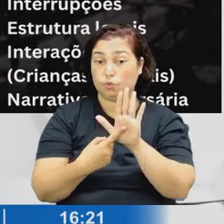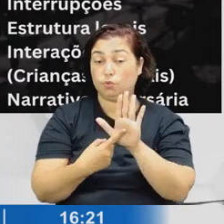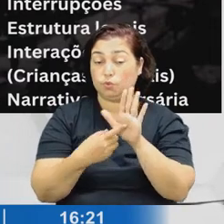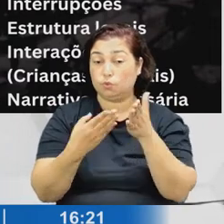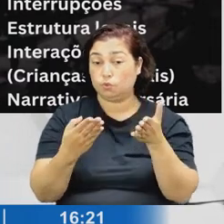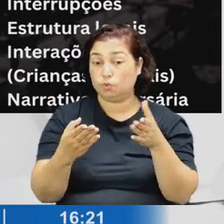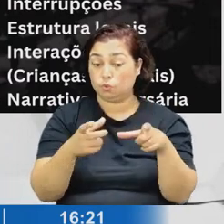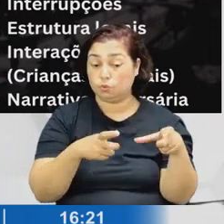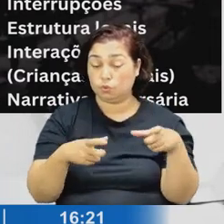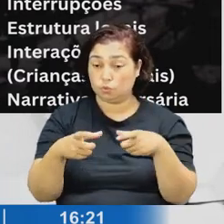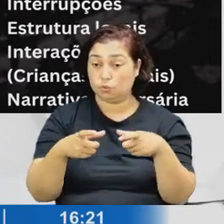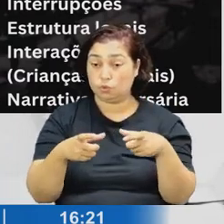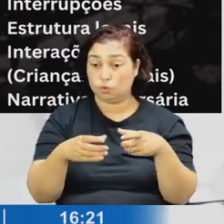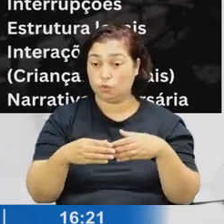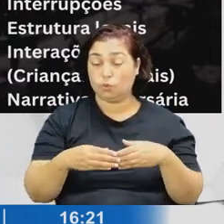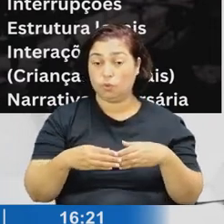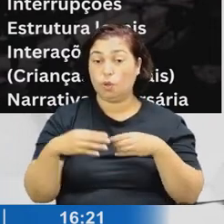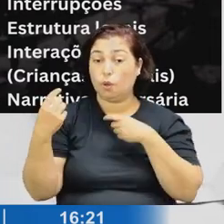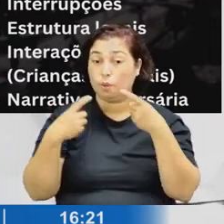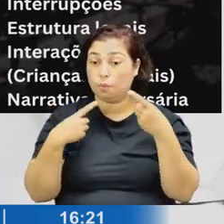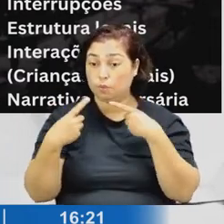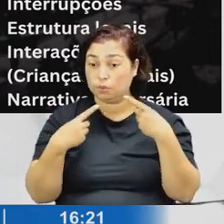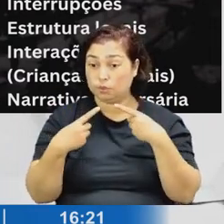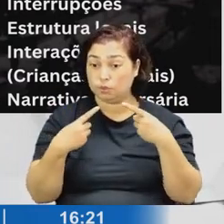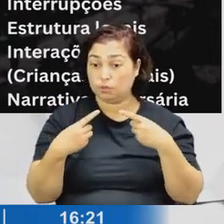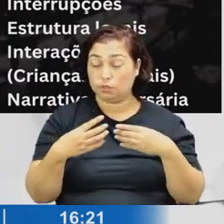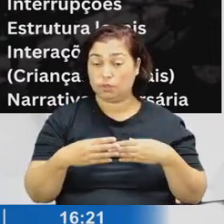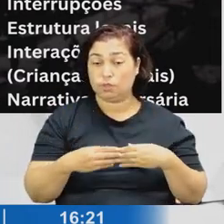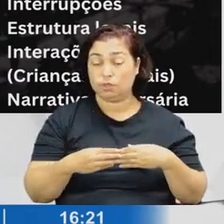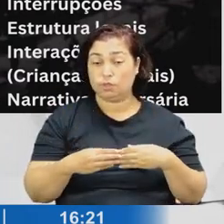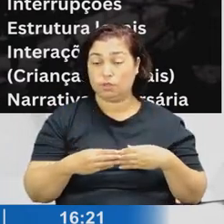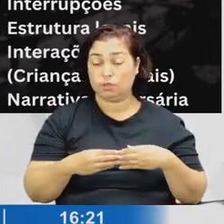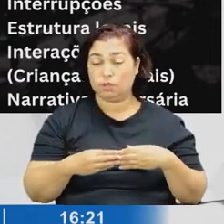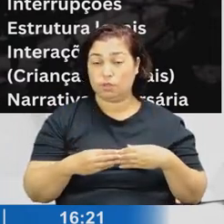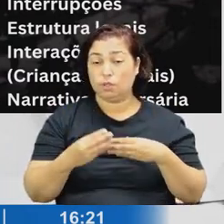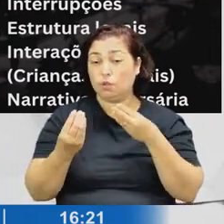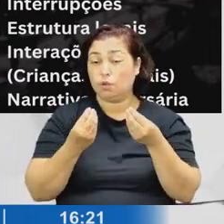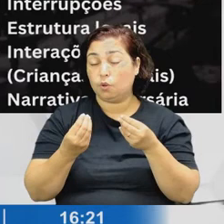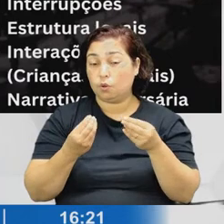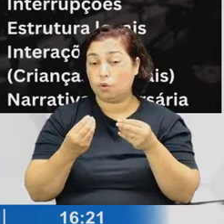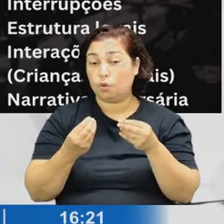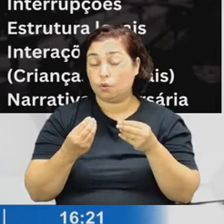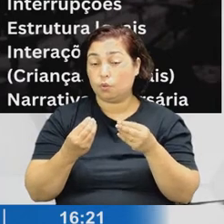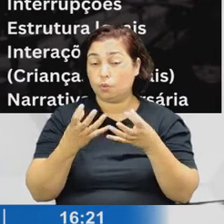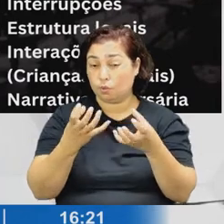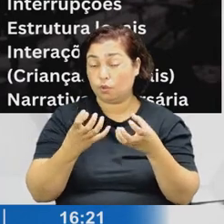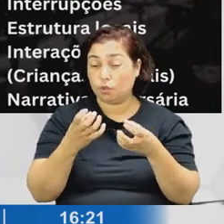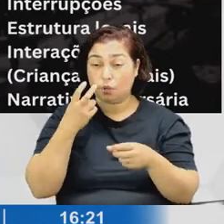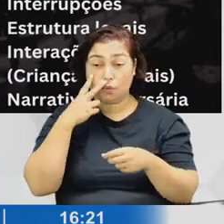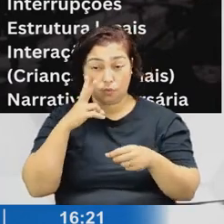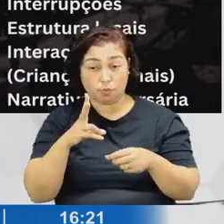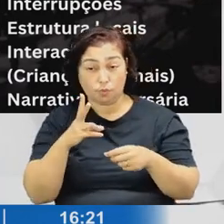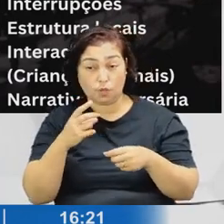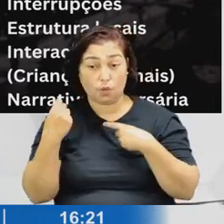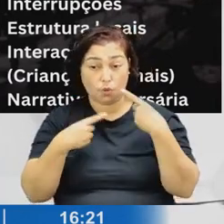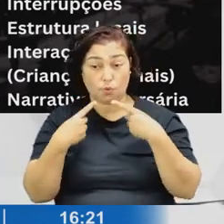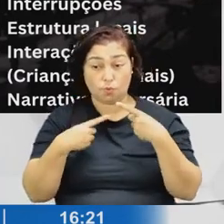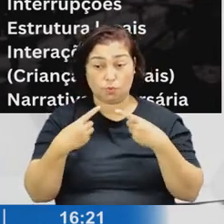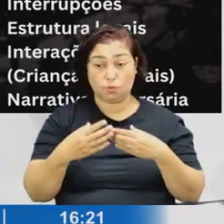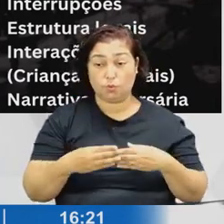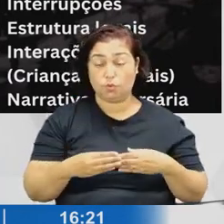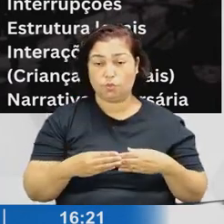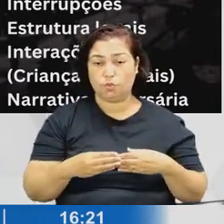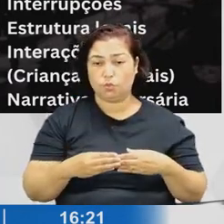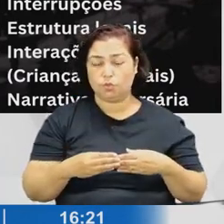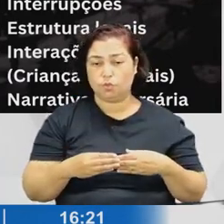segmento no território ideológico a questão política né questão política como é que você vai querer ser visto como político né se é